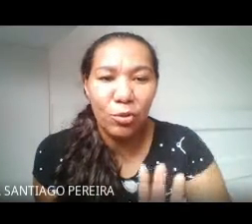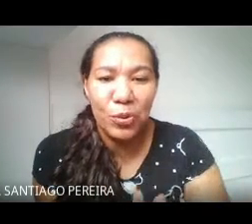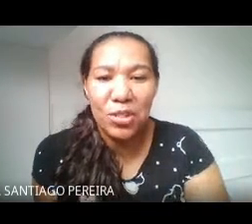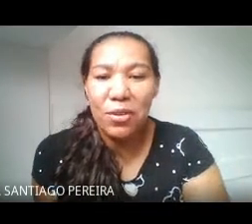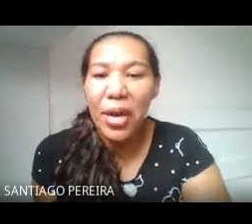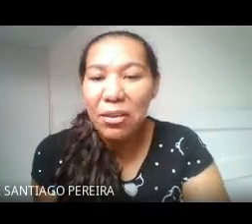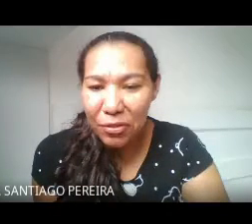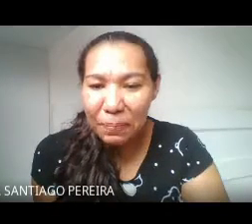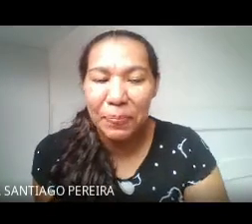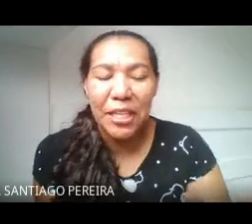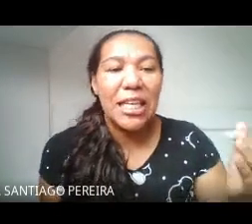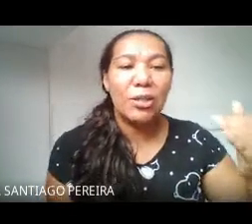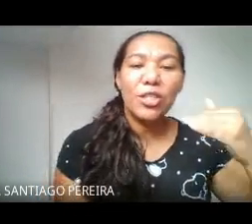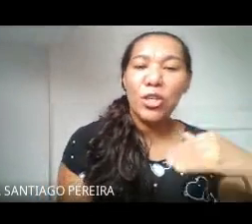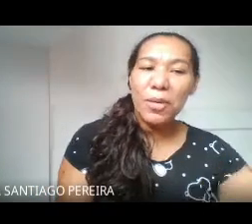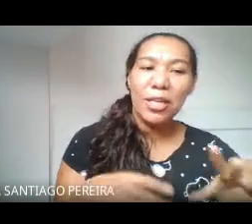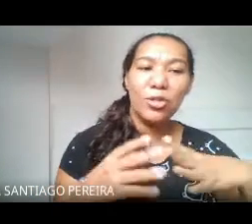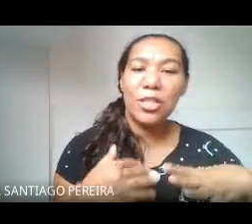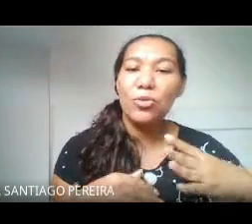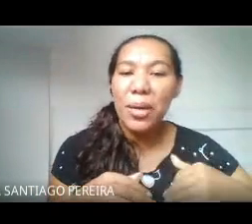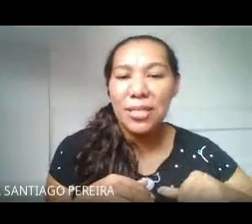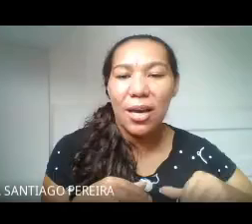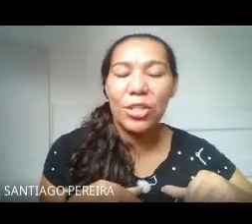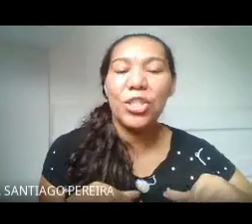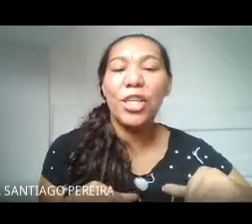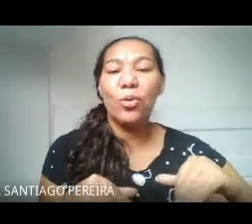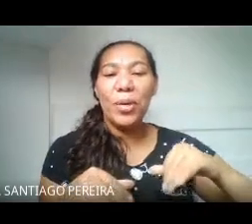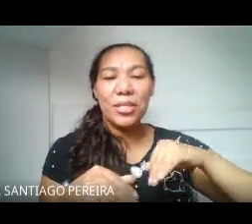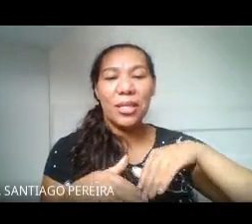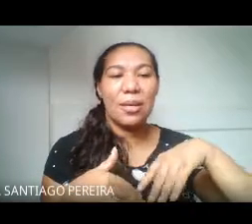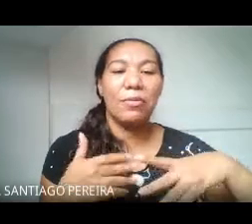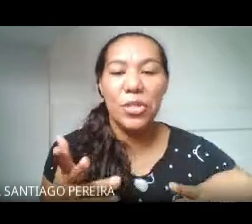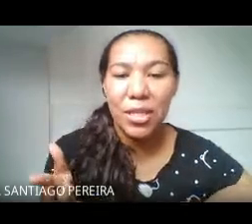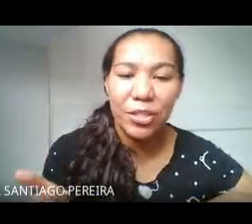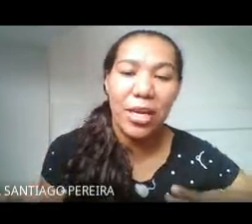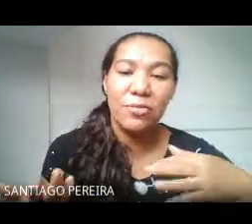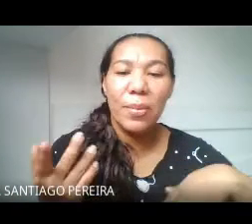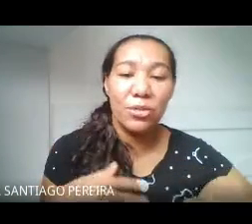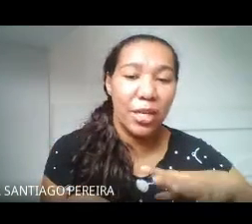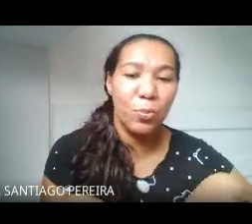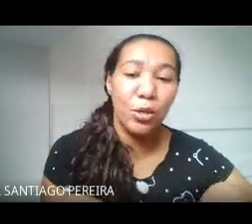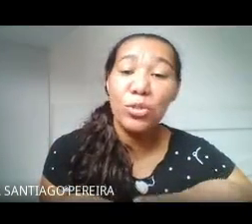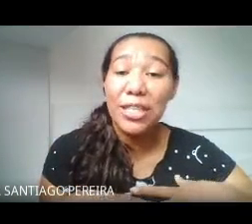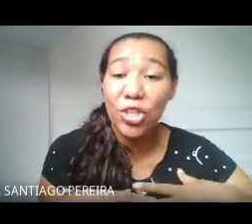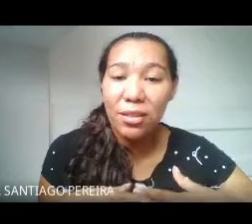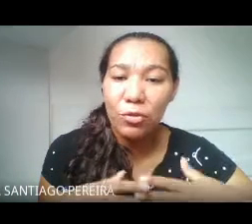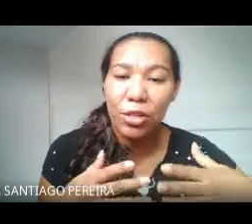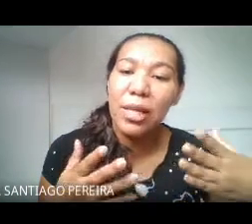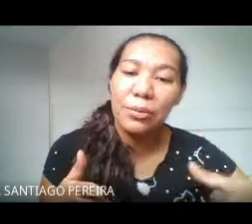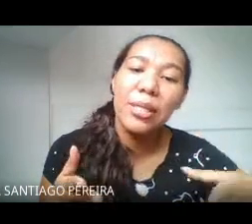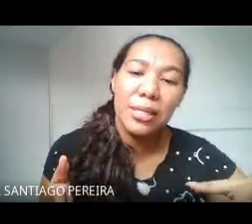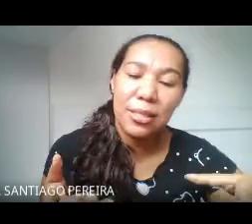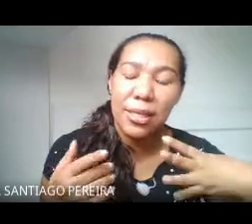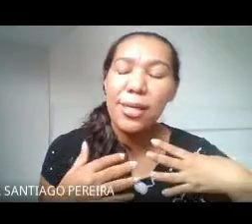paz, dentro do possível, enfim. Então, nas nossas últimas aulas, eu comecei a lançar para vocês as informações a respeito dos adjetivos